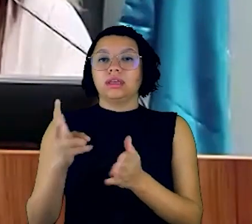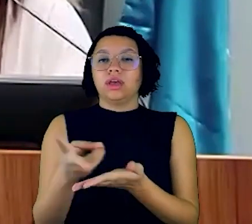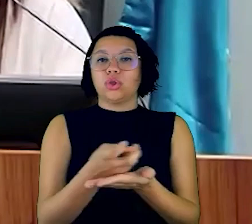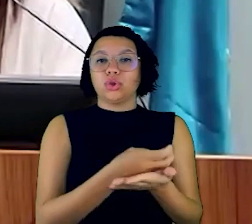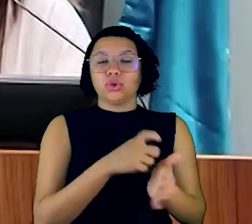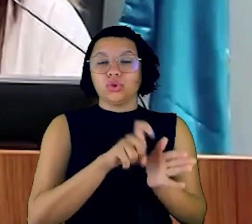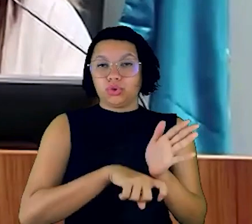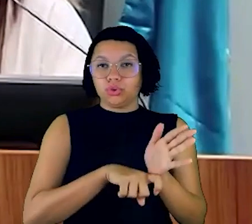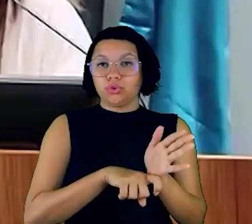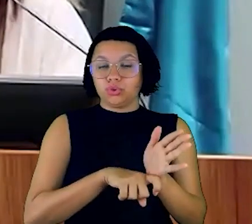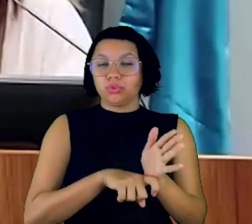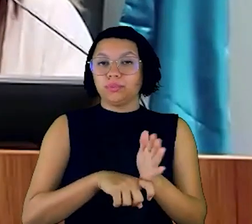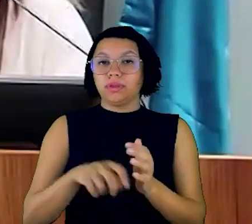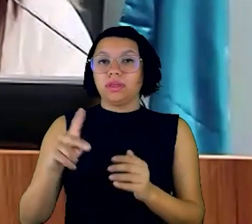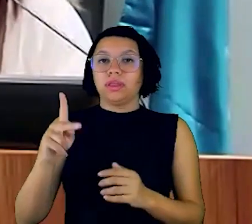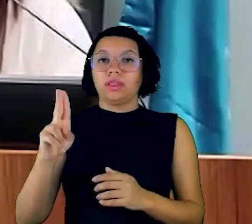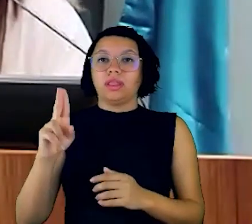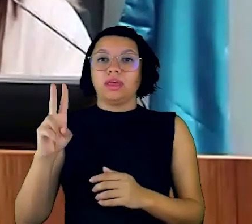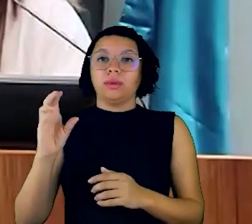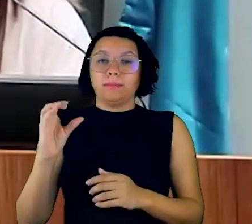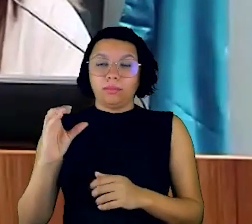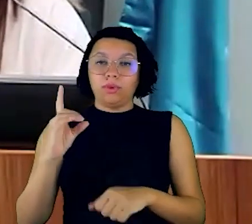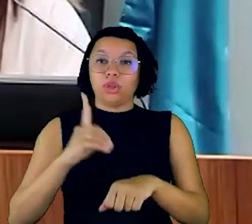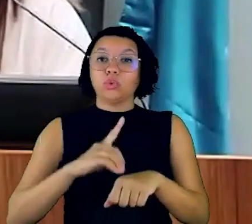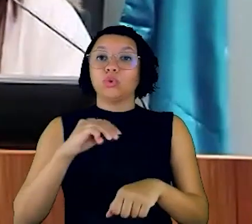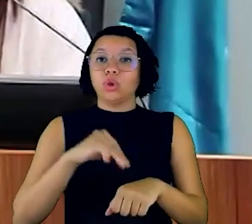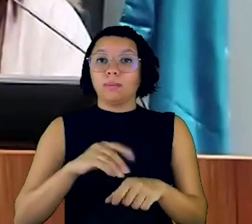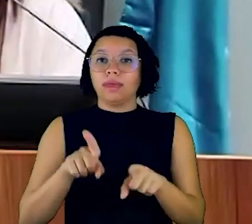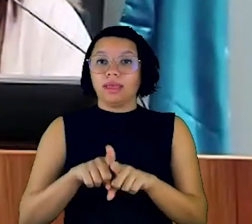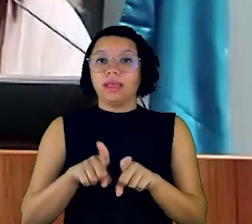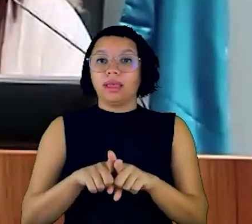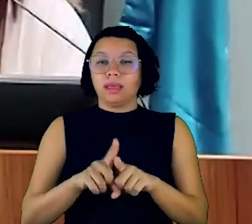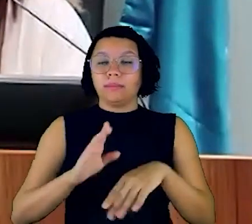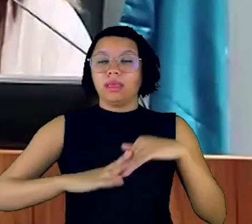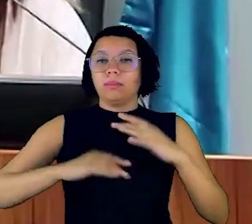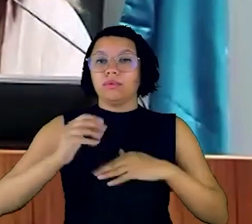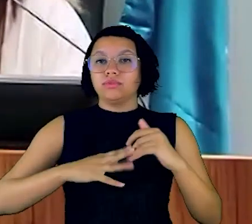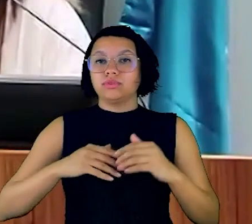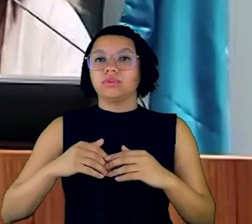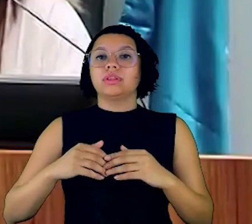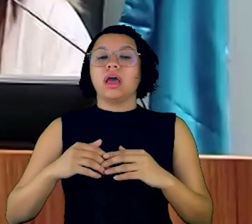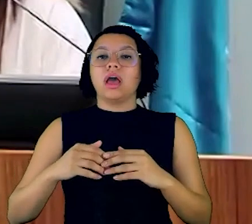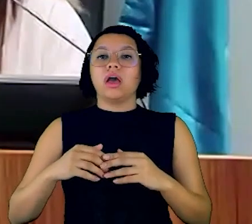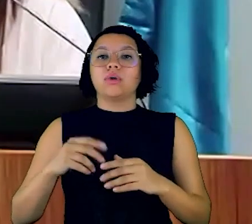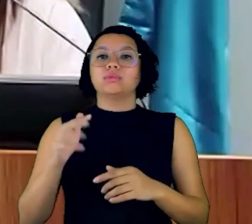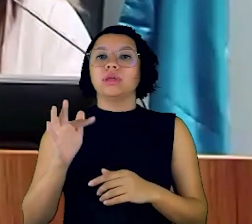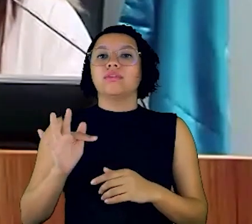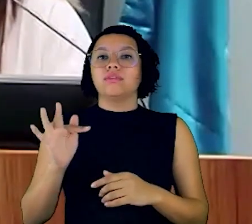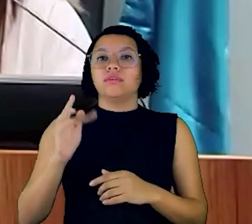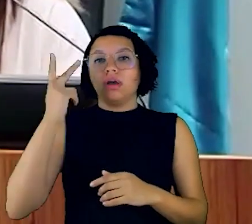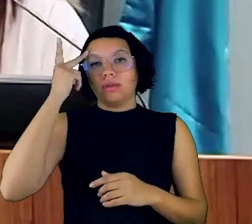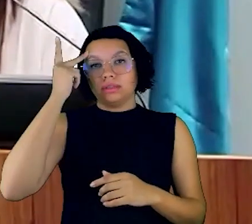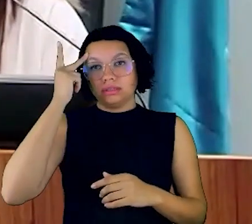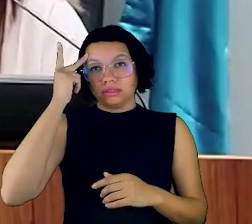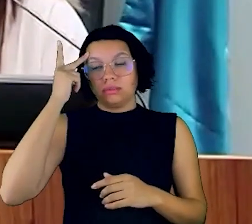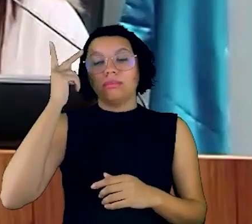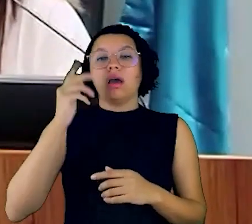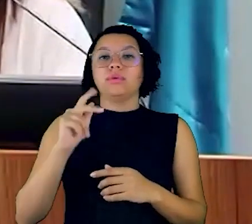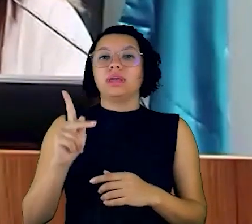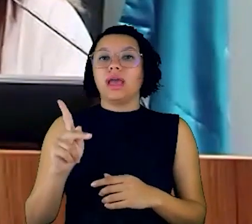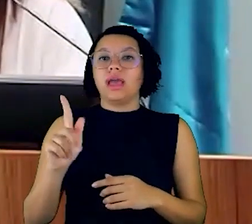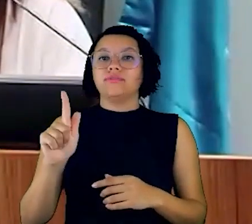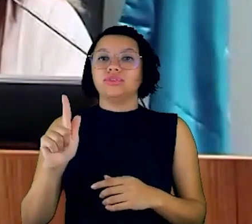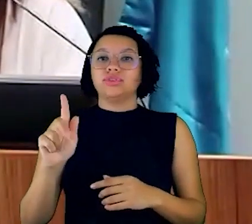Tributário pela PUC de São Paulo. Professor do programa de mestrado profissional da FGV, coordenador do Núcleo de Direito Tributário da